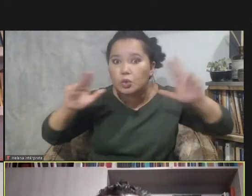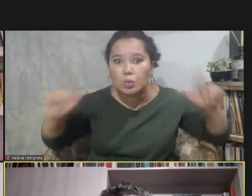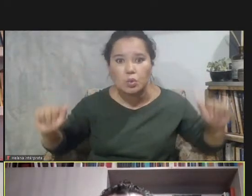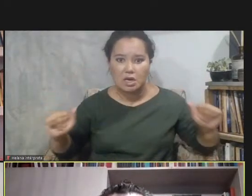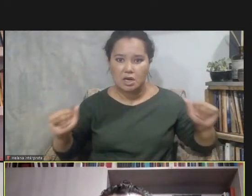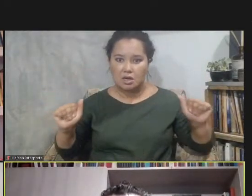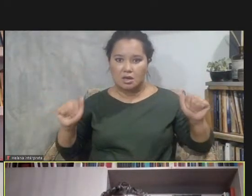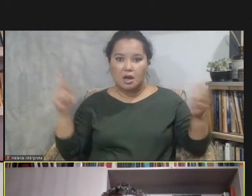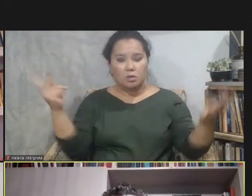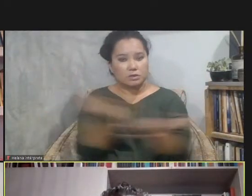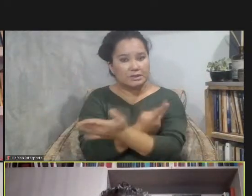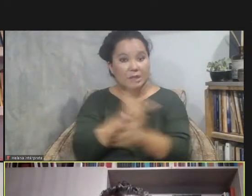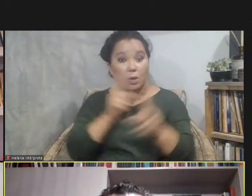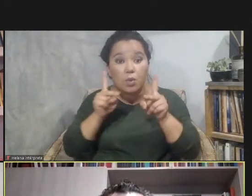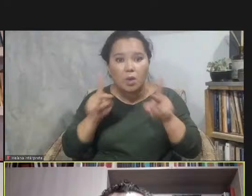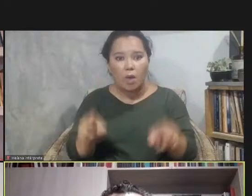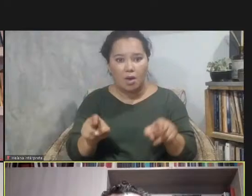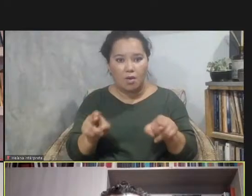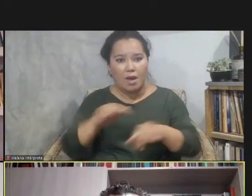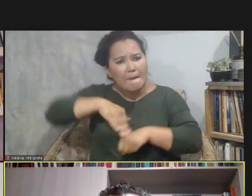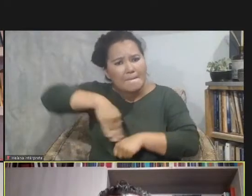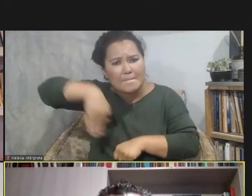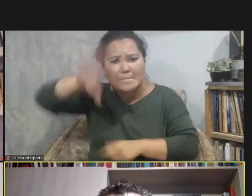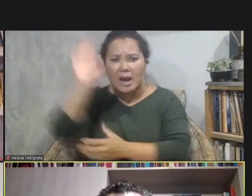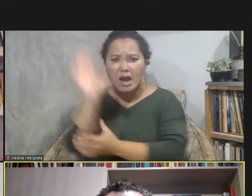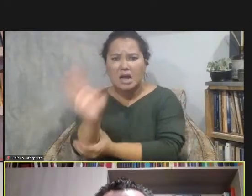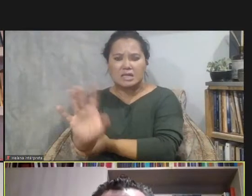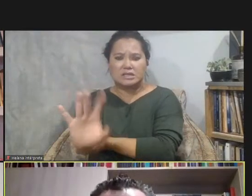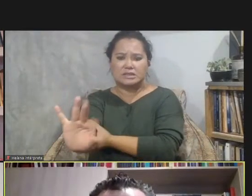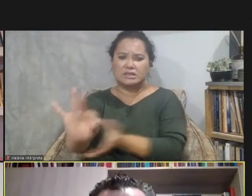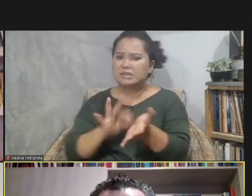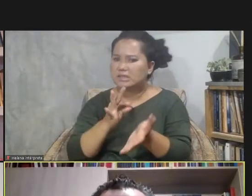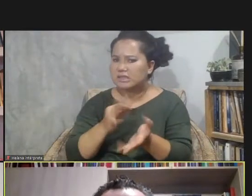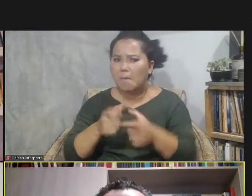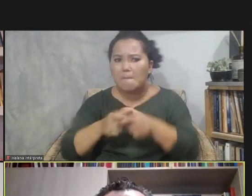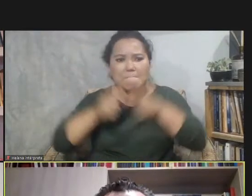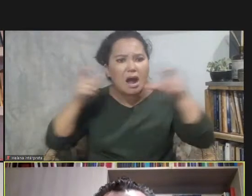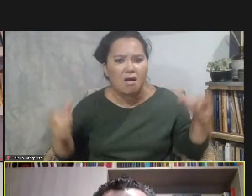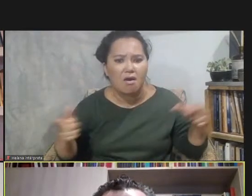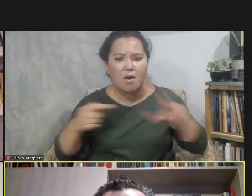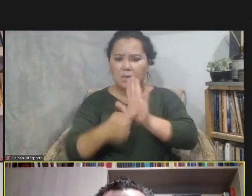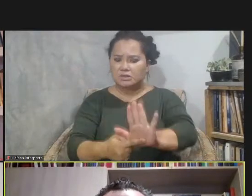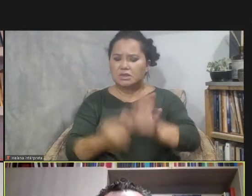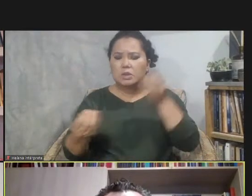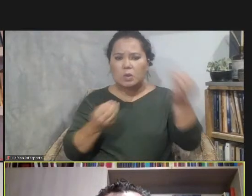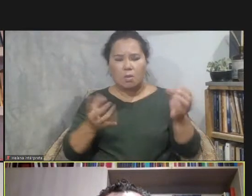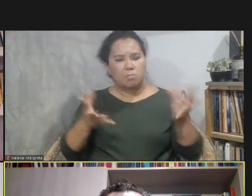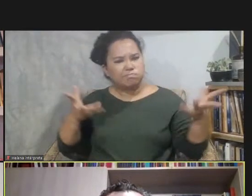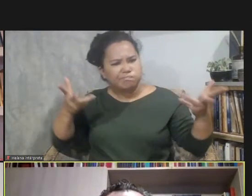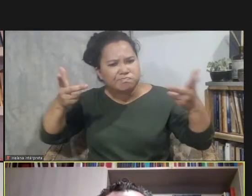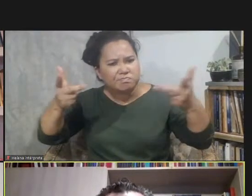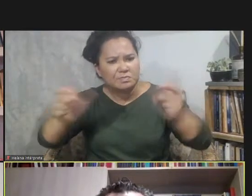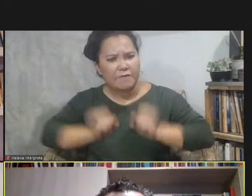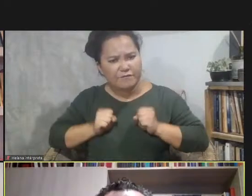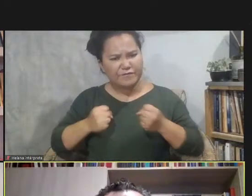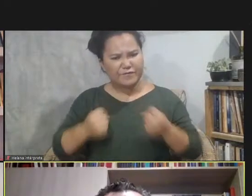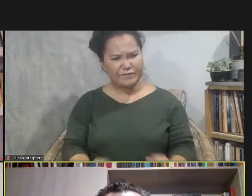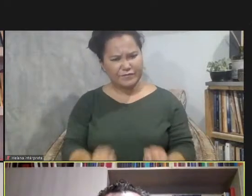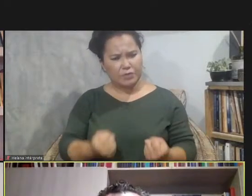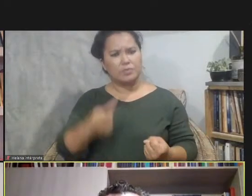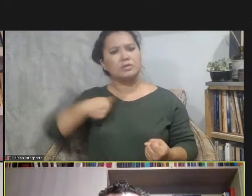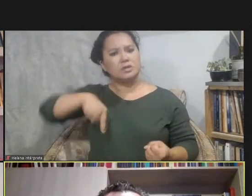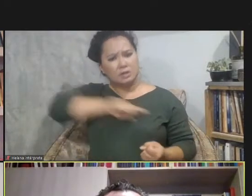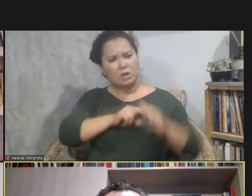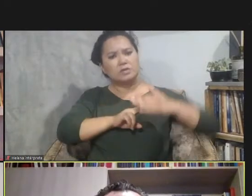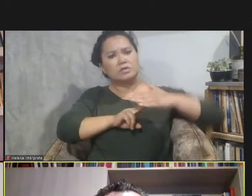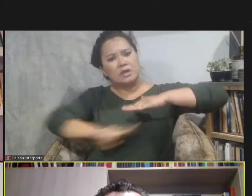que mostra que, com elan, com determinação, com brio, com pujança, a universidade supera